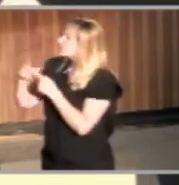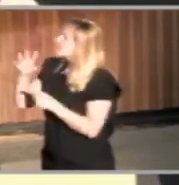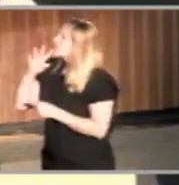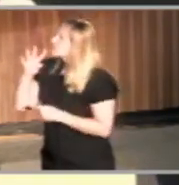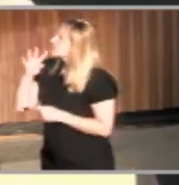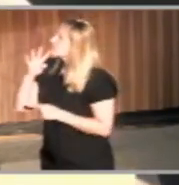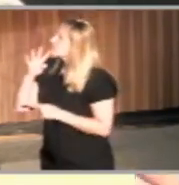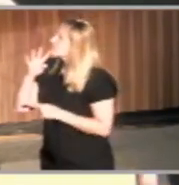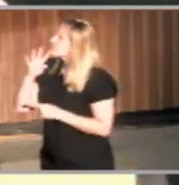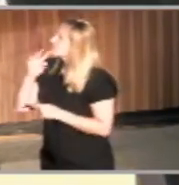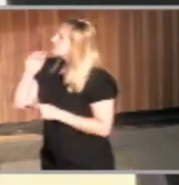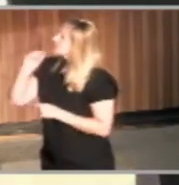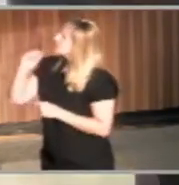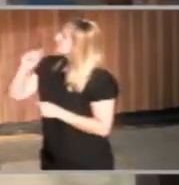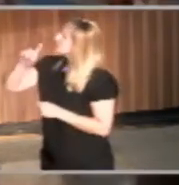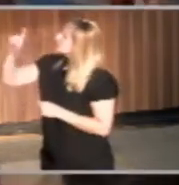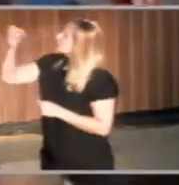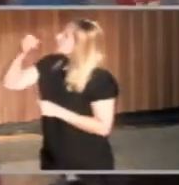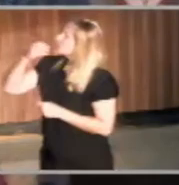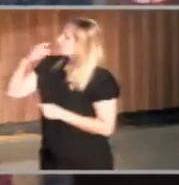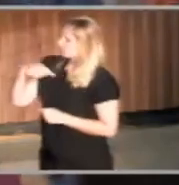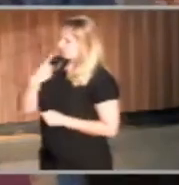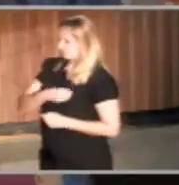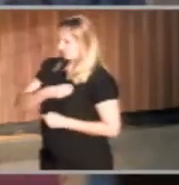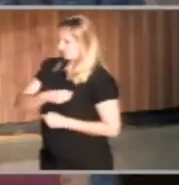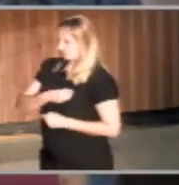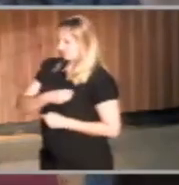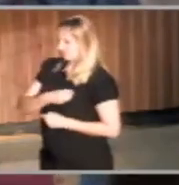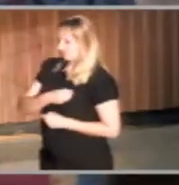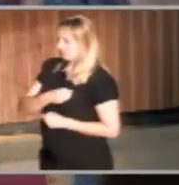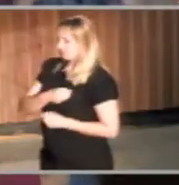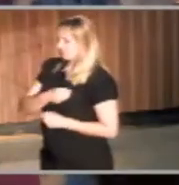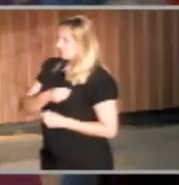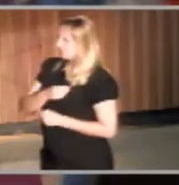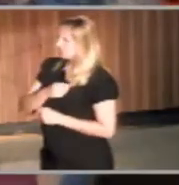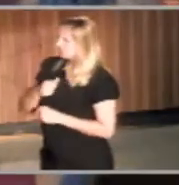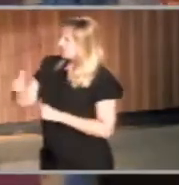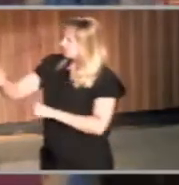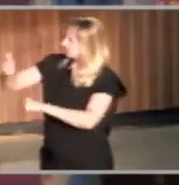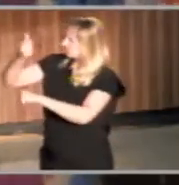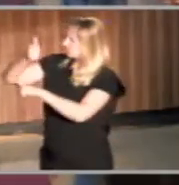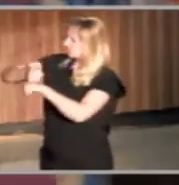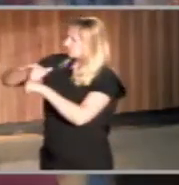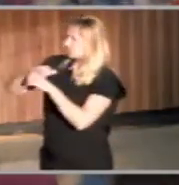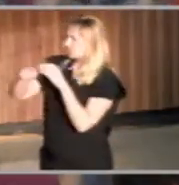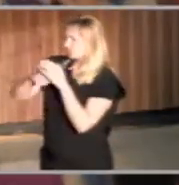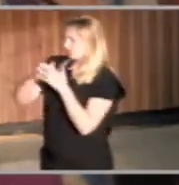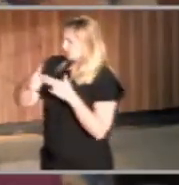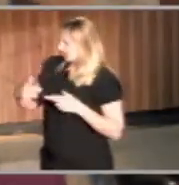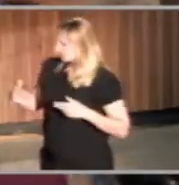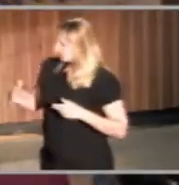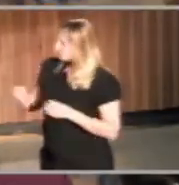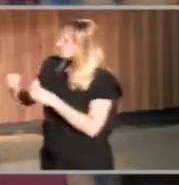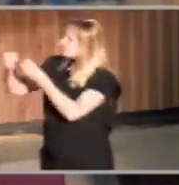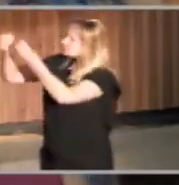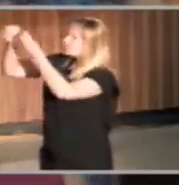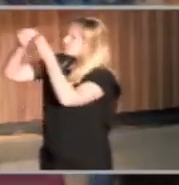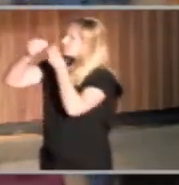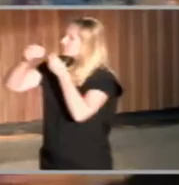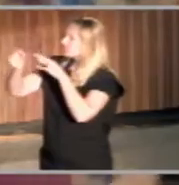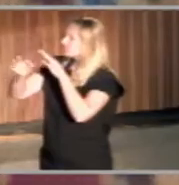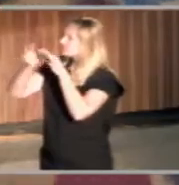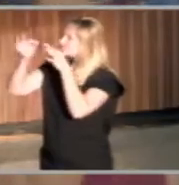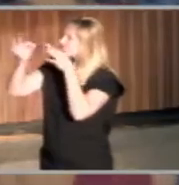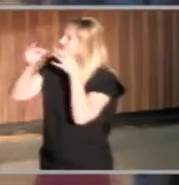Senhor tem sido bom para nós e é o dono de todas as coisas e tem nos presenteado de formas muito